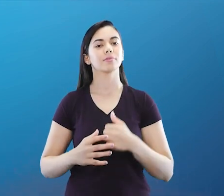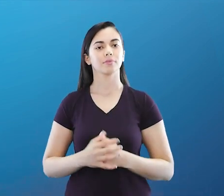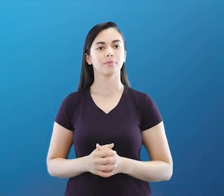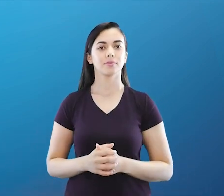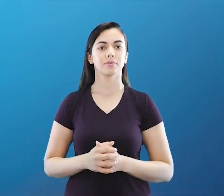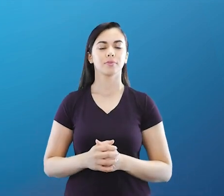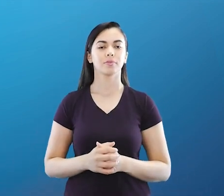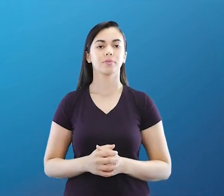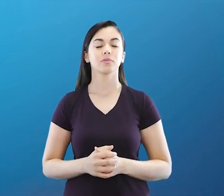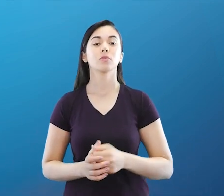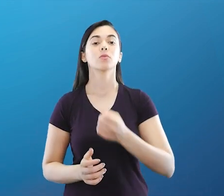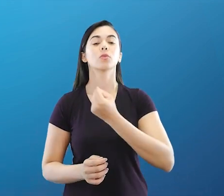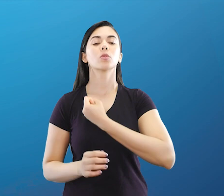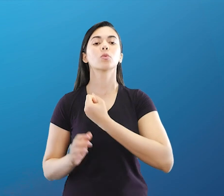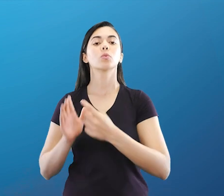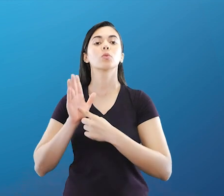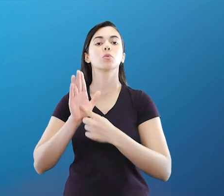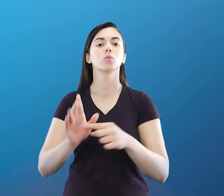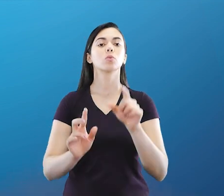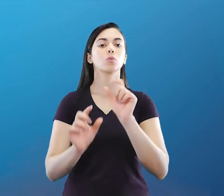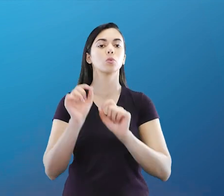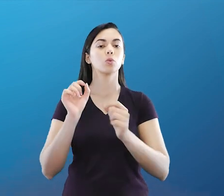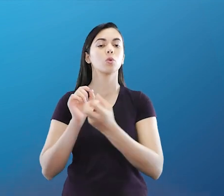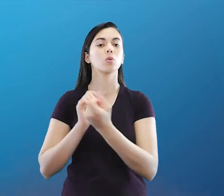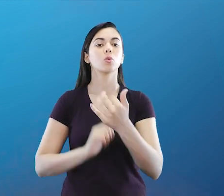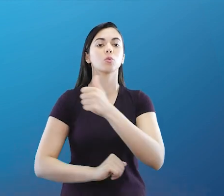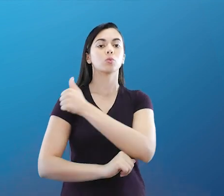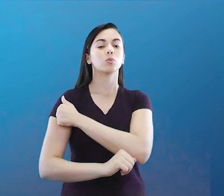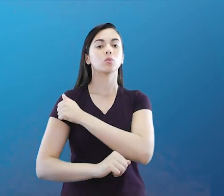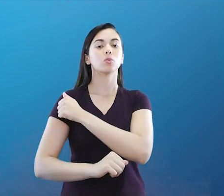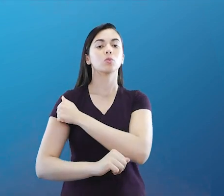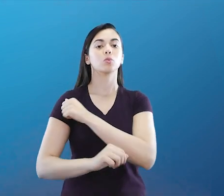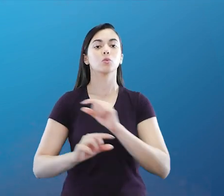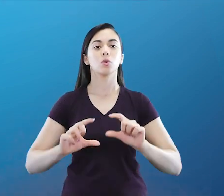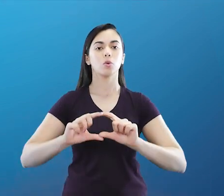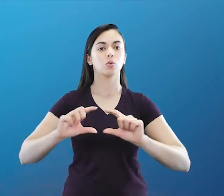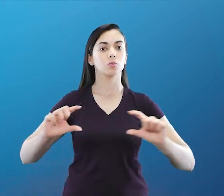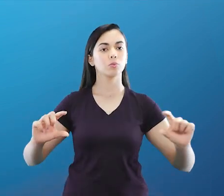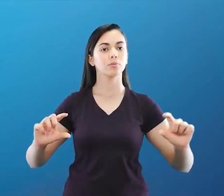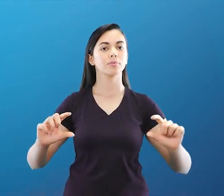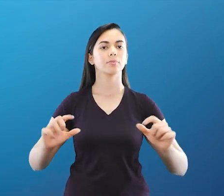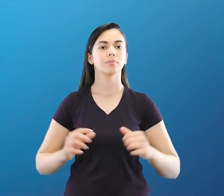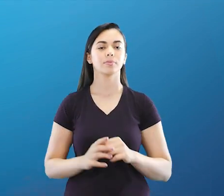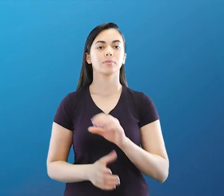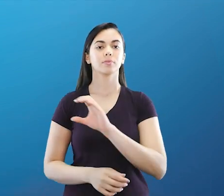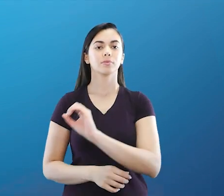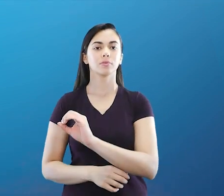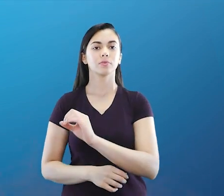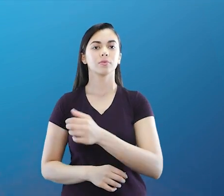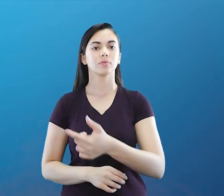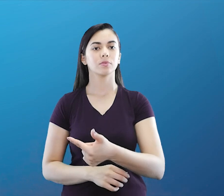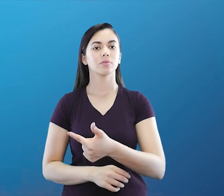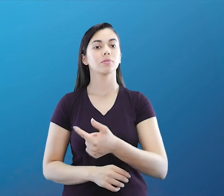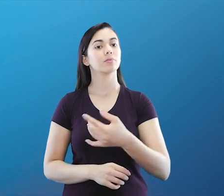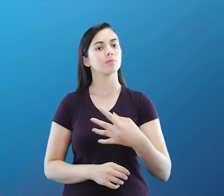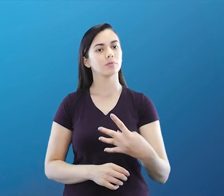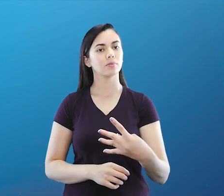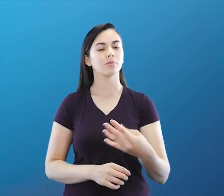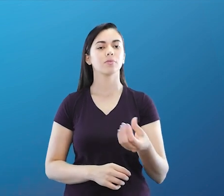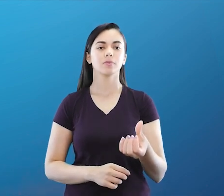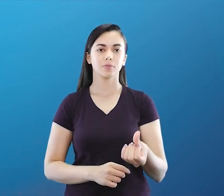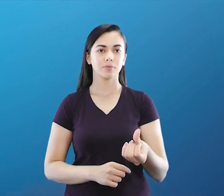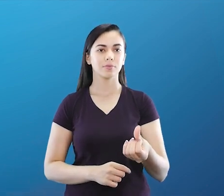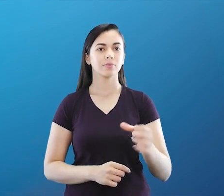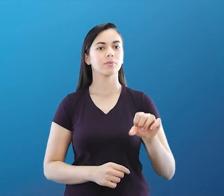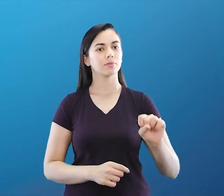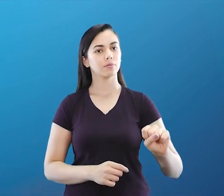número que mostra a quantidade de alunos, ele está na horizontal lá embaixo, olha só. 0, 2,